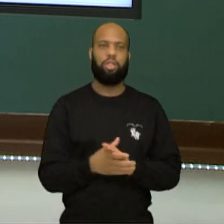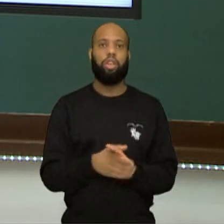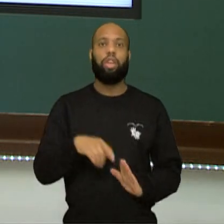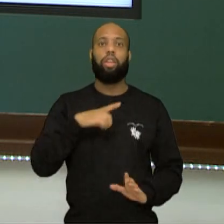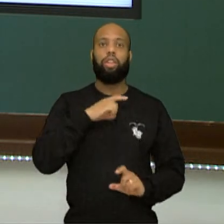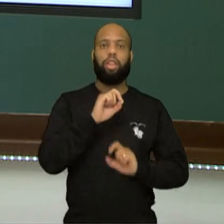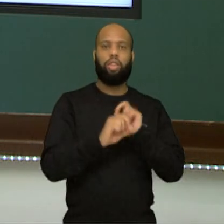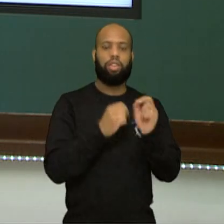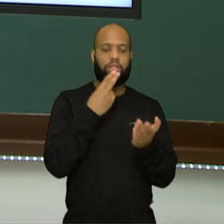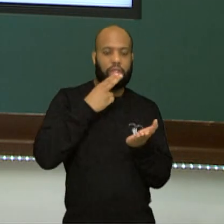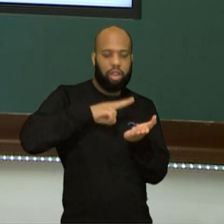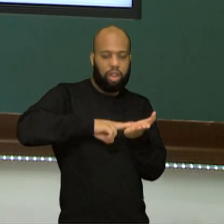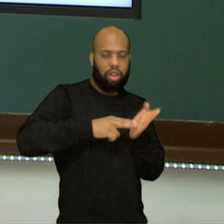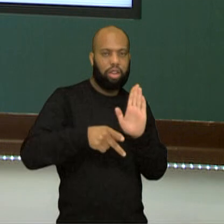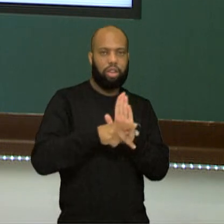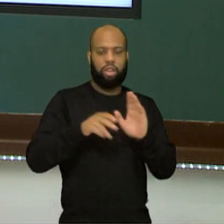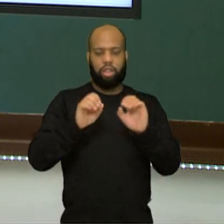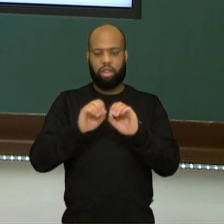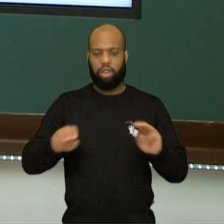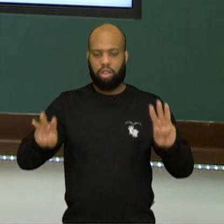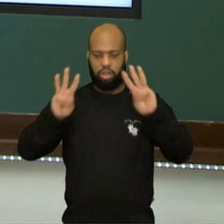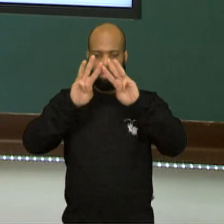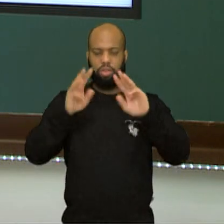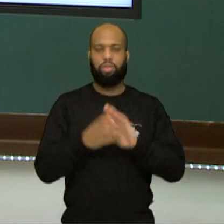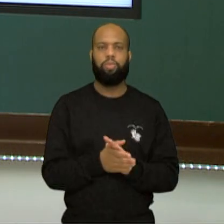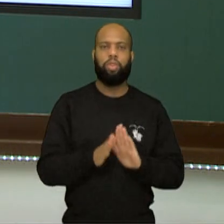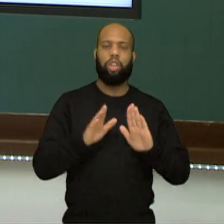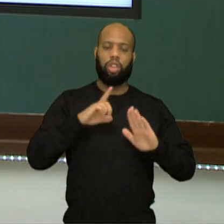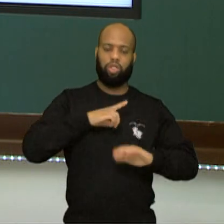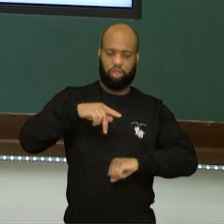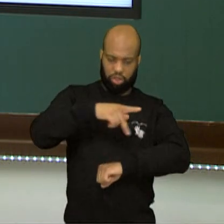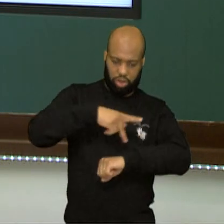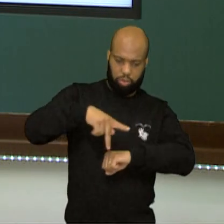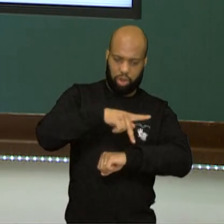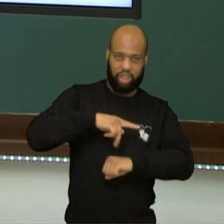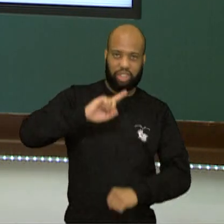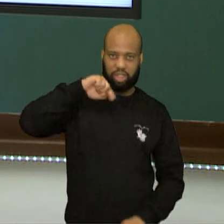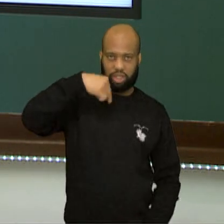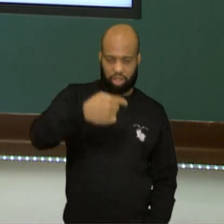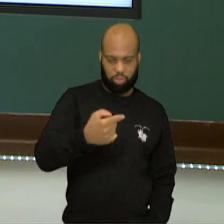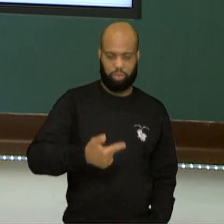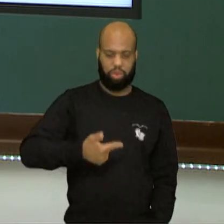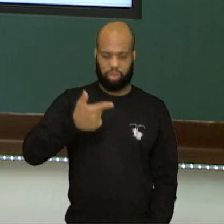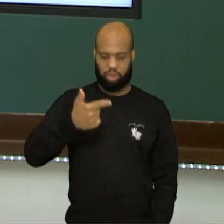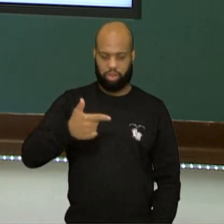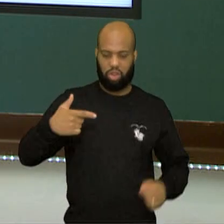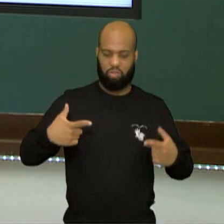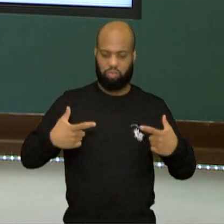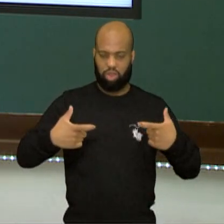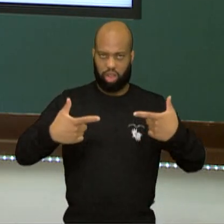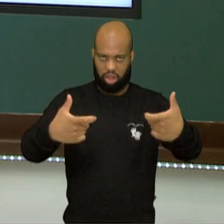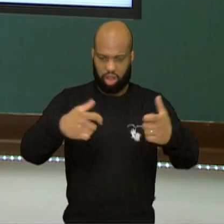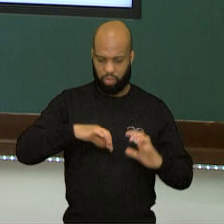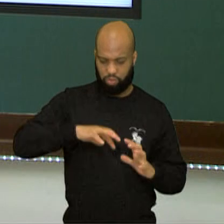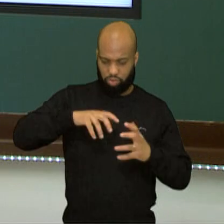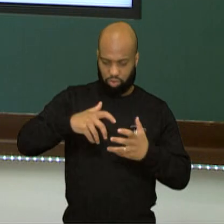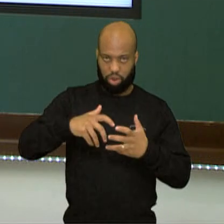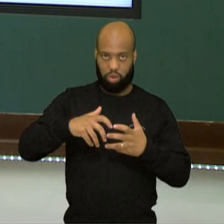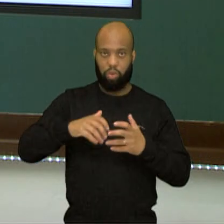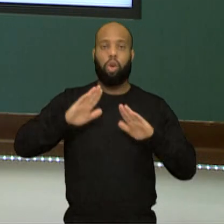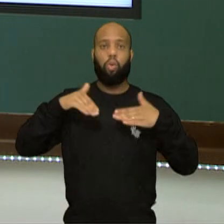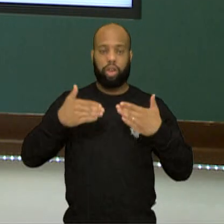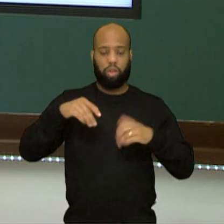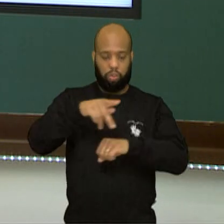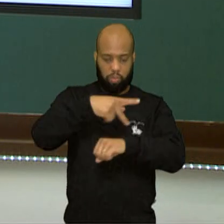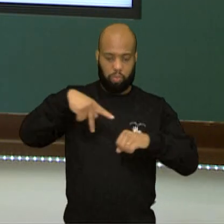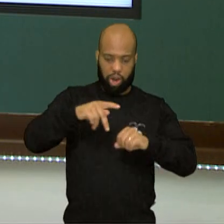Carta da ONU. Os países pós-Segunda Guerra acabaram por se reunir e